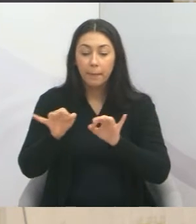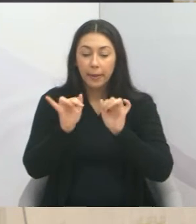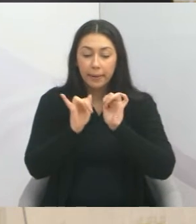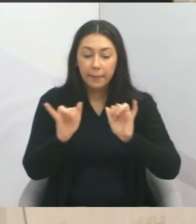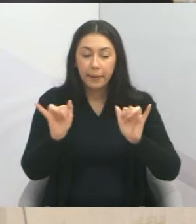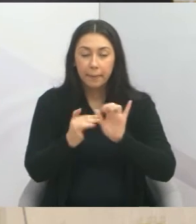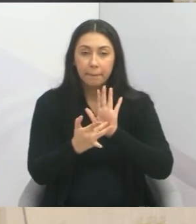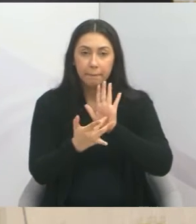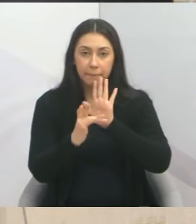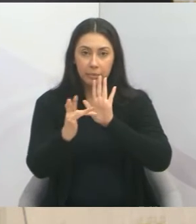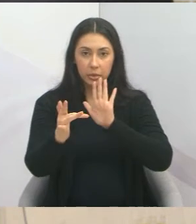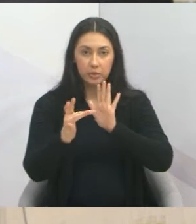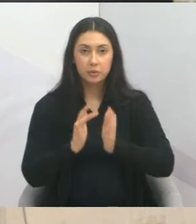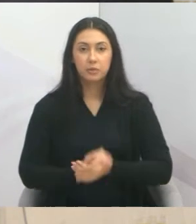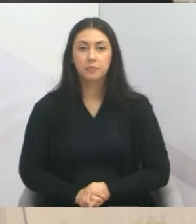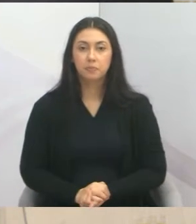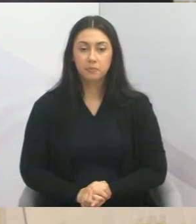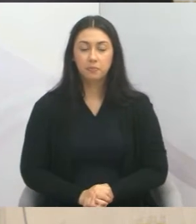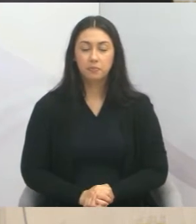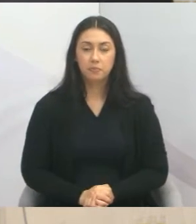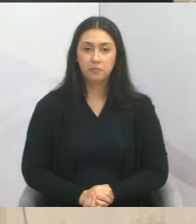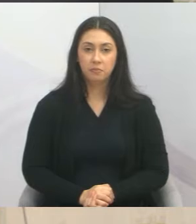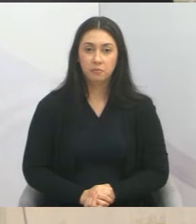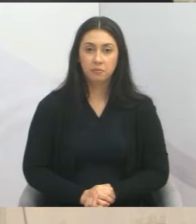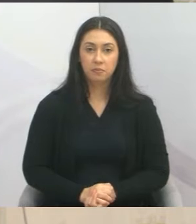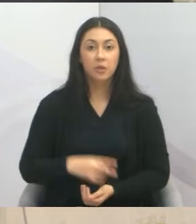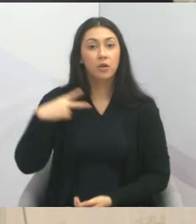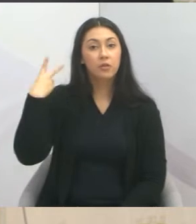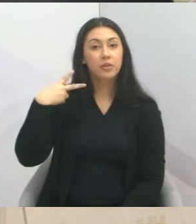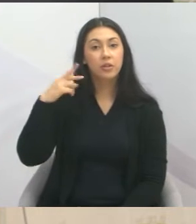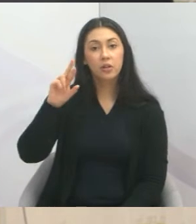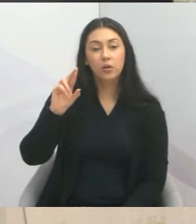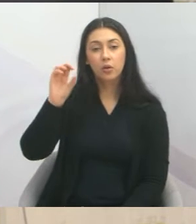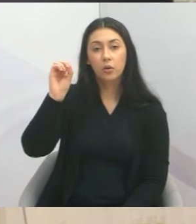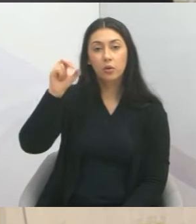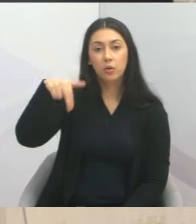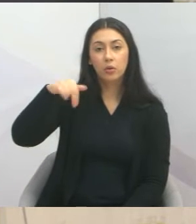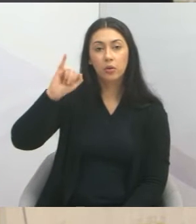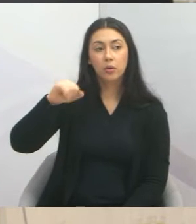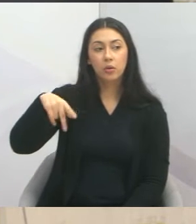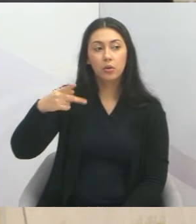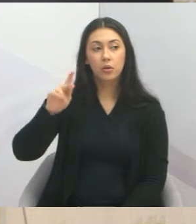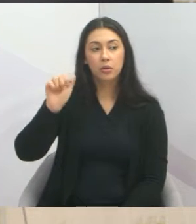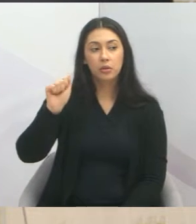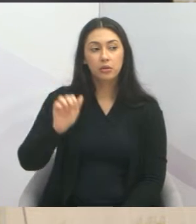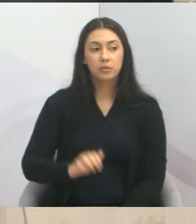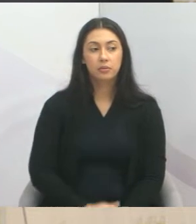adotados a presença habituais para a divulgação da presente manifestação Vereador folhinha